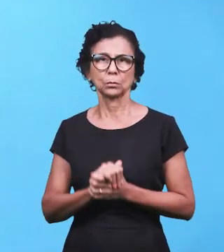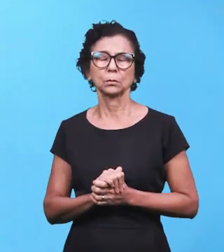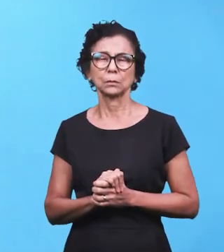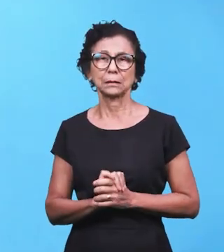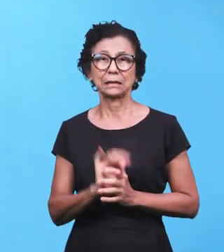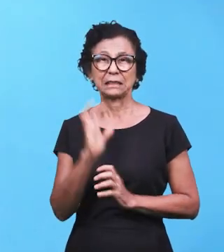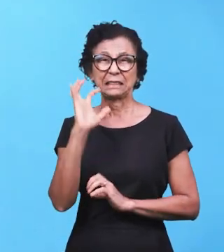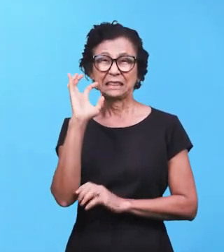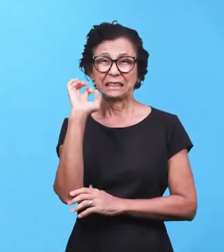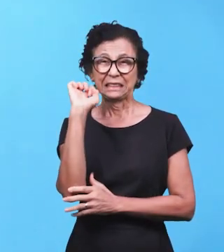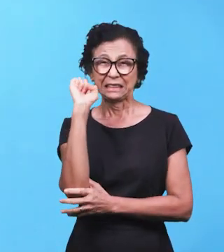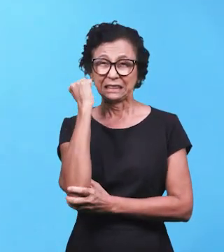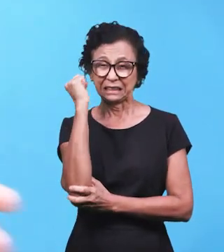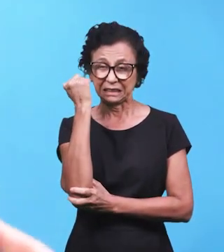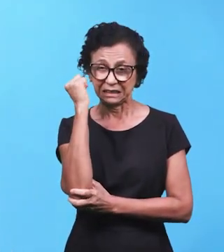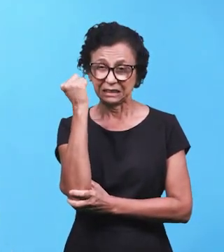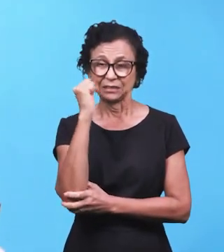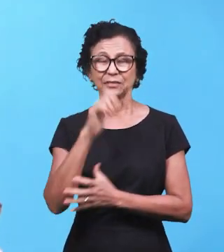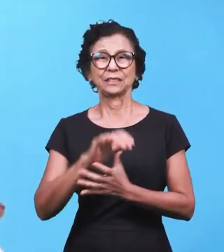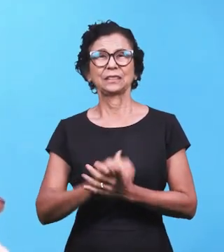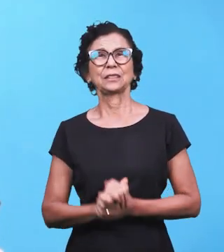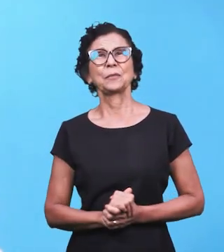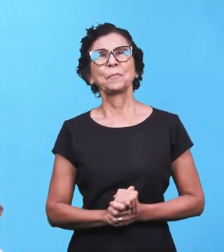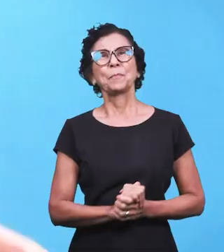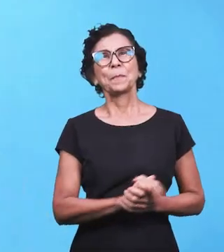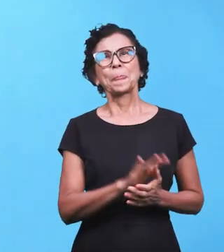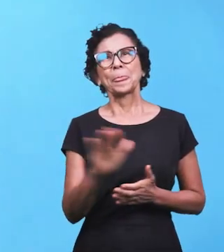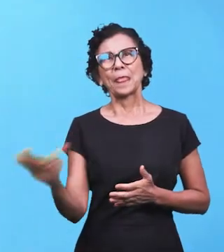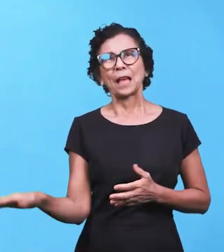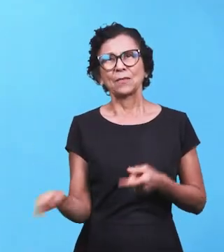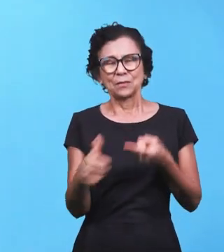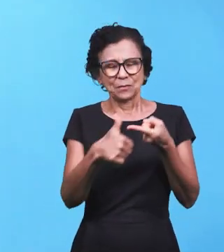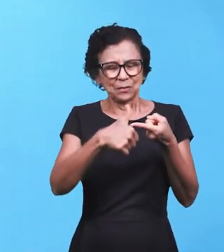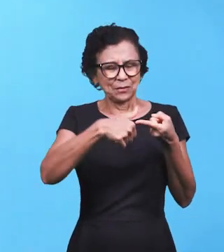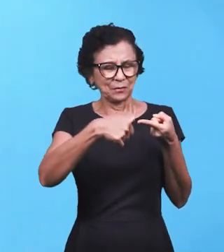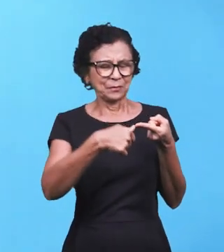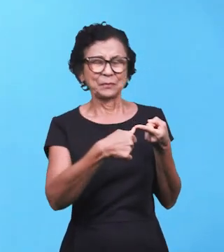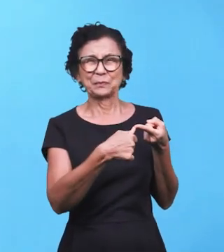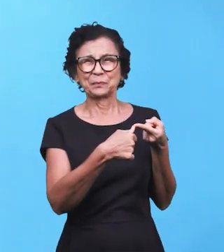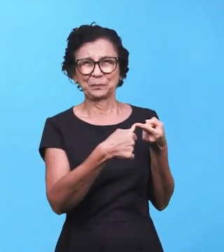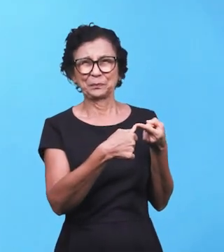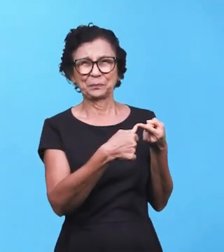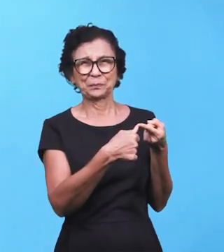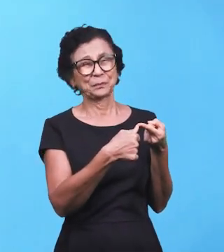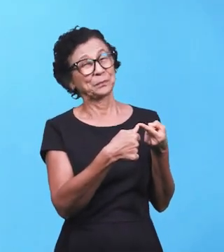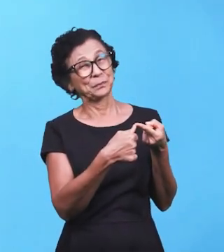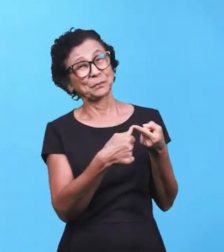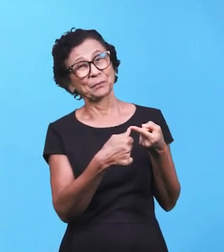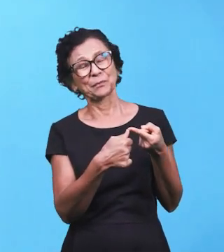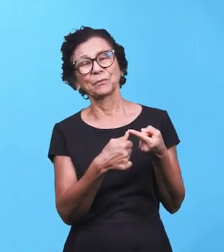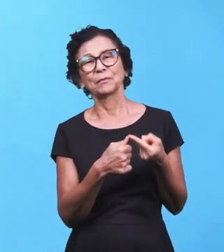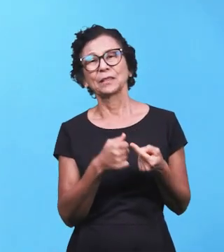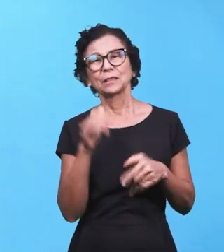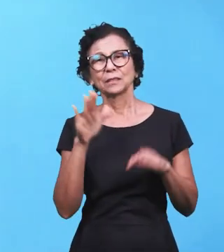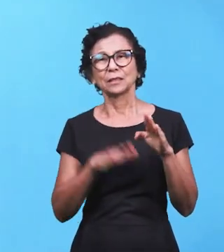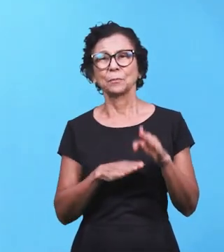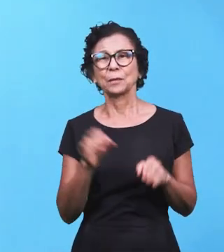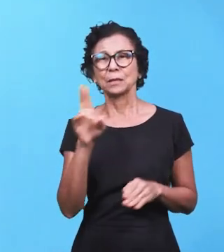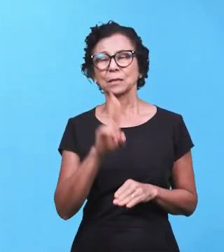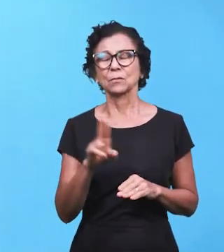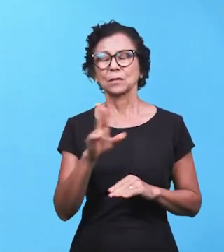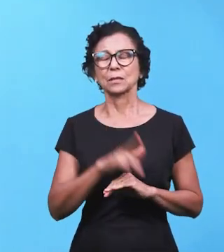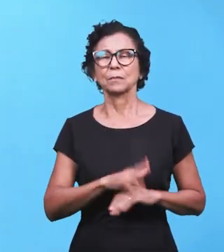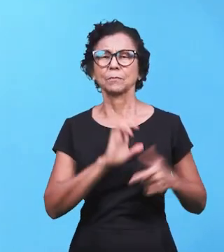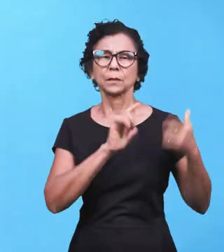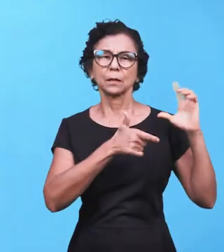aí sim à sensibilidade. Você sair de um creme dental whitening e depois já precisar de um para dentes sensíveis. Então entendi. realmente é perigoso. Os